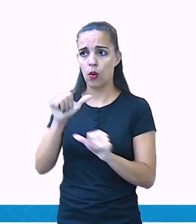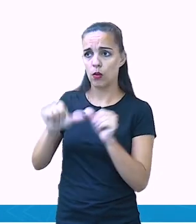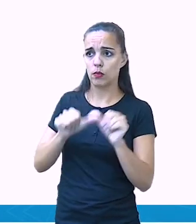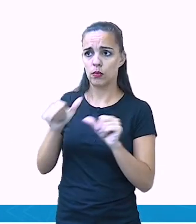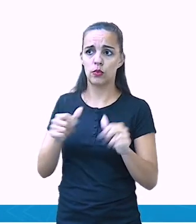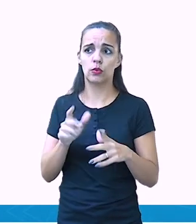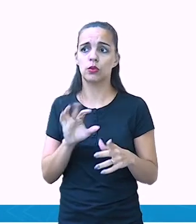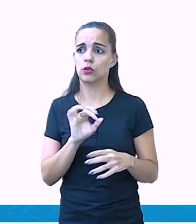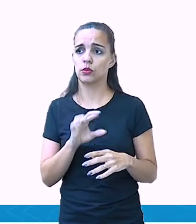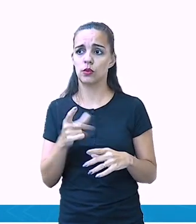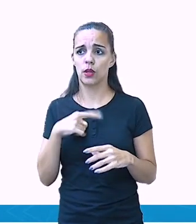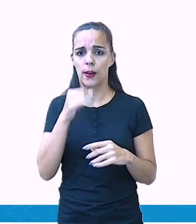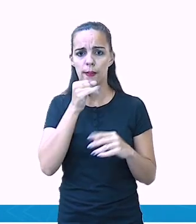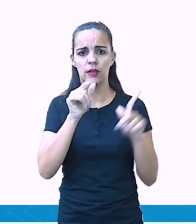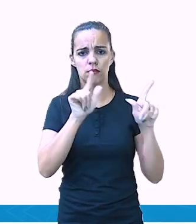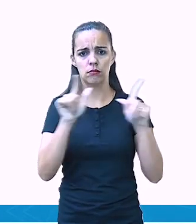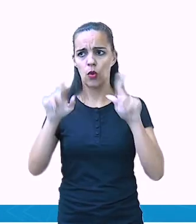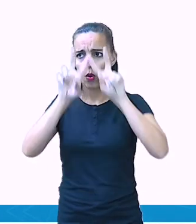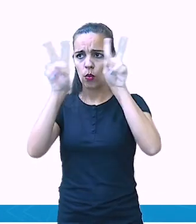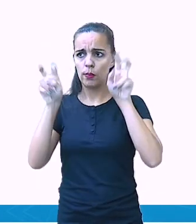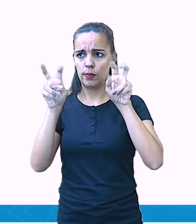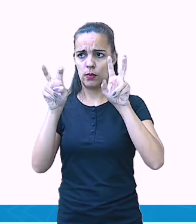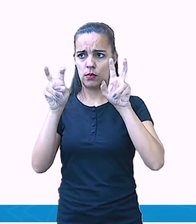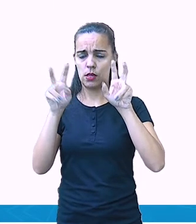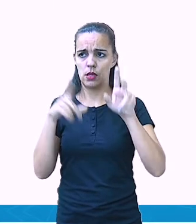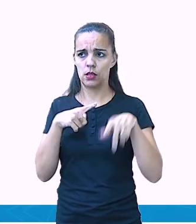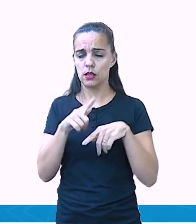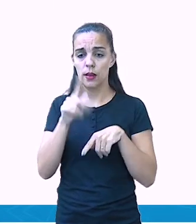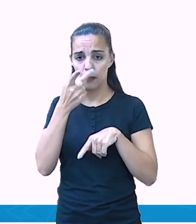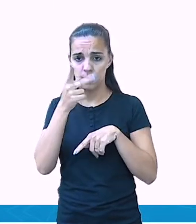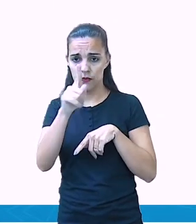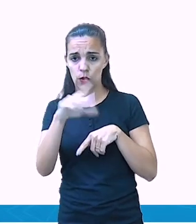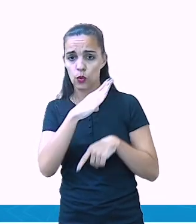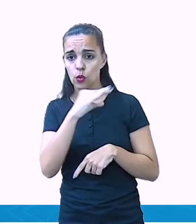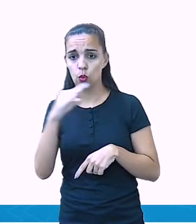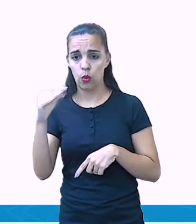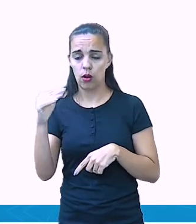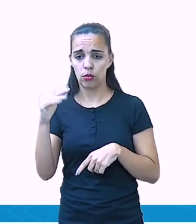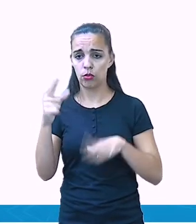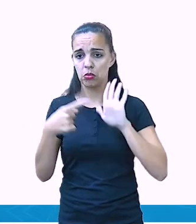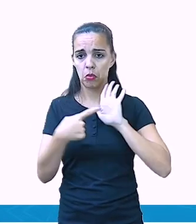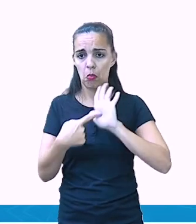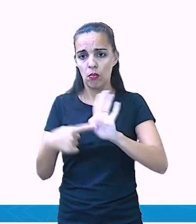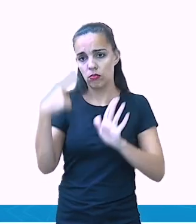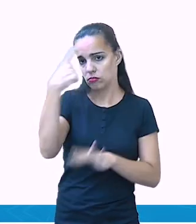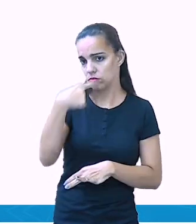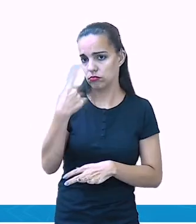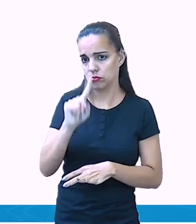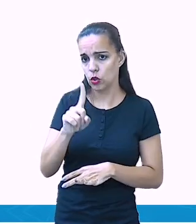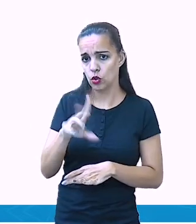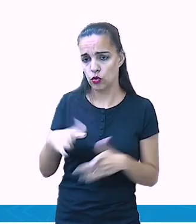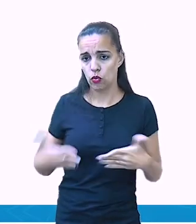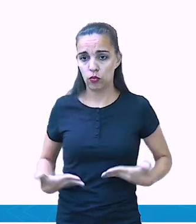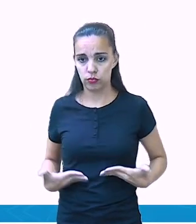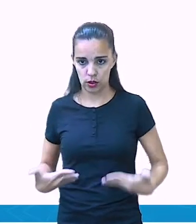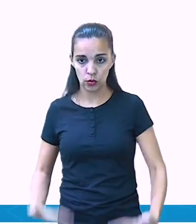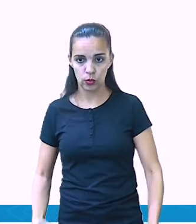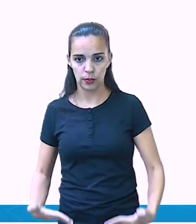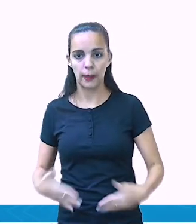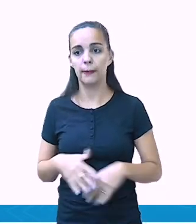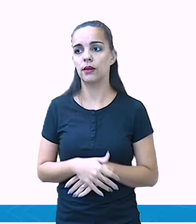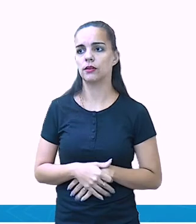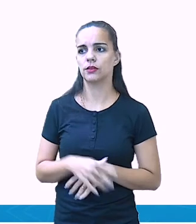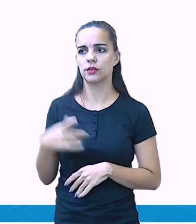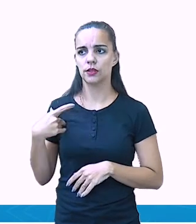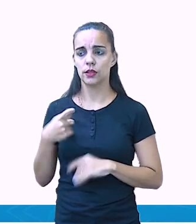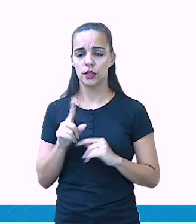ela falando de um assunto onde o adulto nem aparece, ele participa da fala, mas ele nem aparece. Então, teve um foco maior